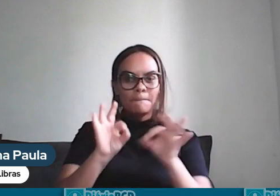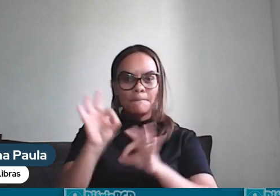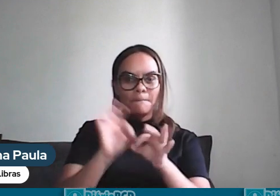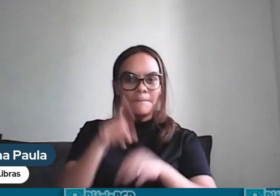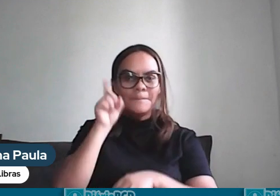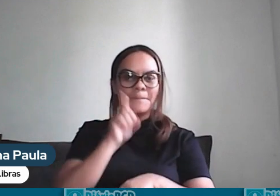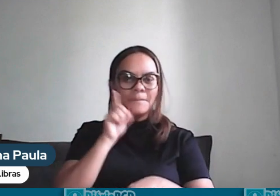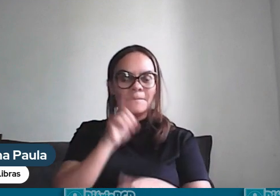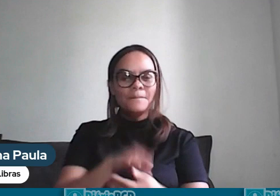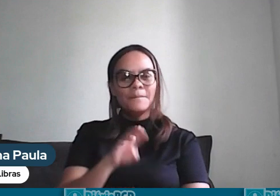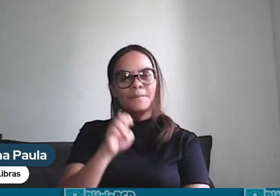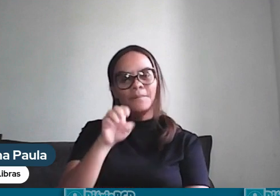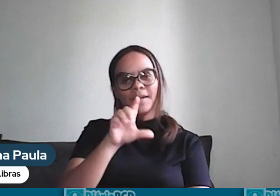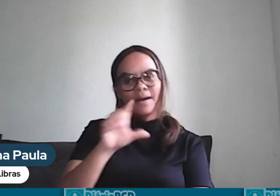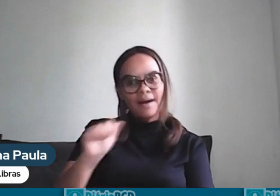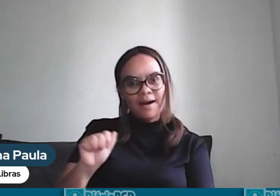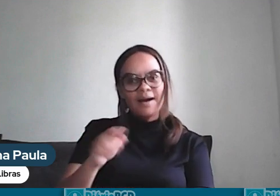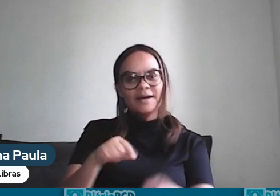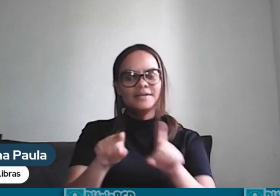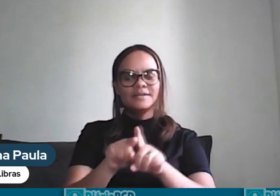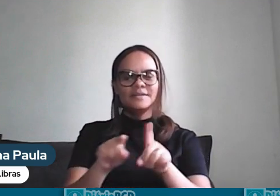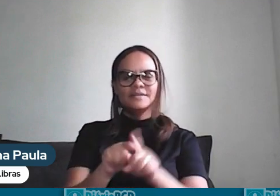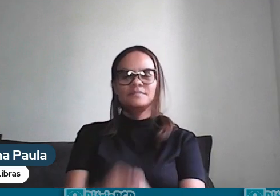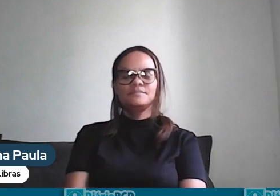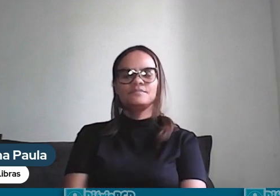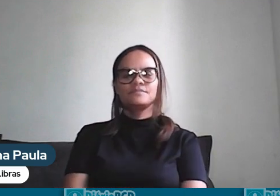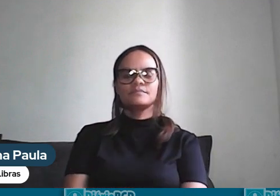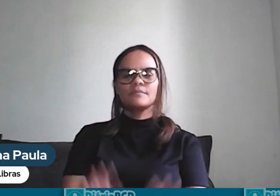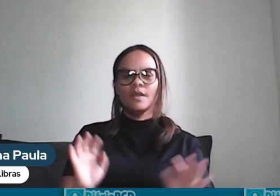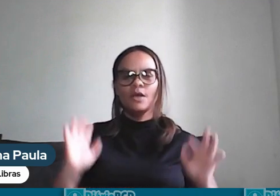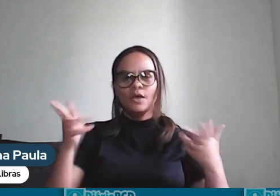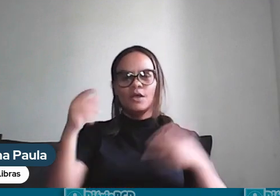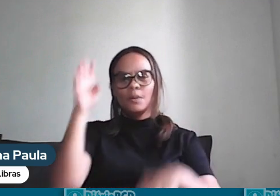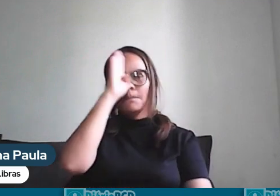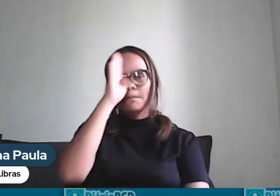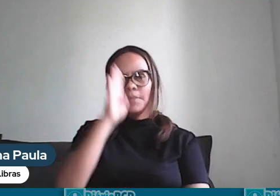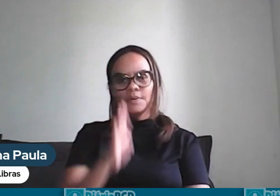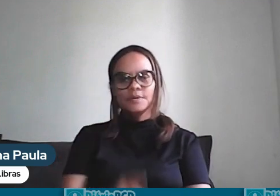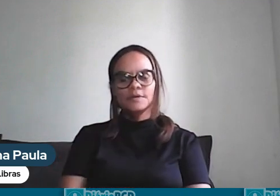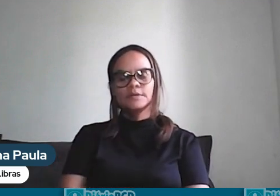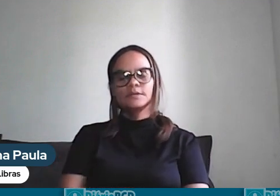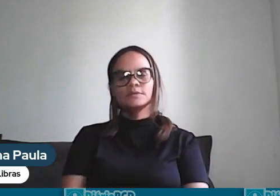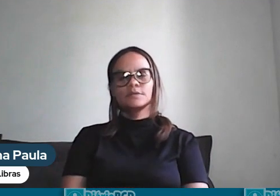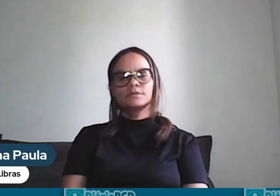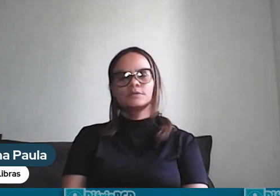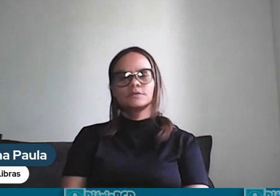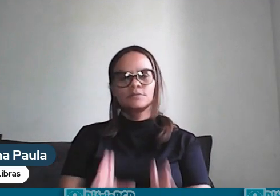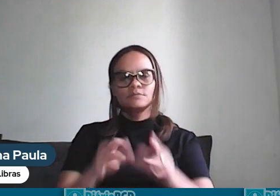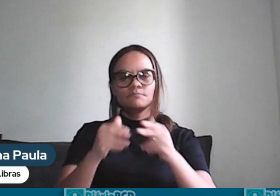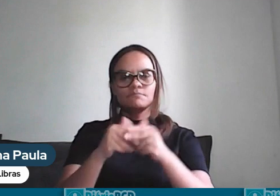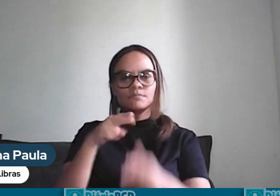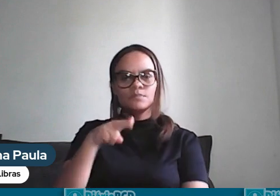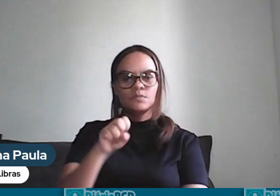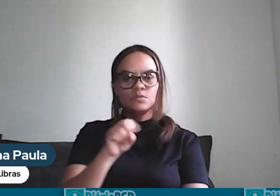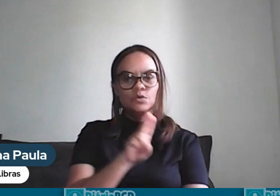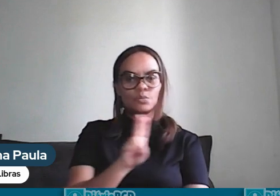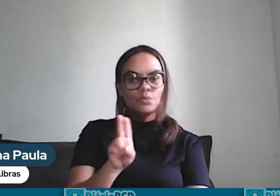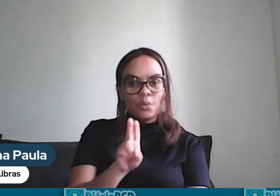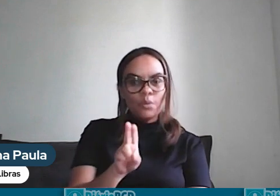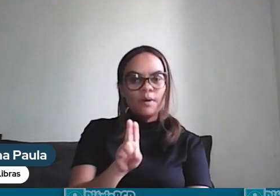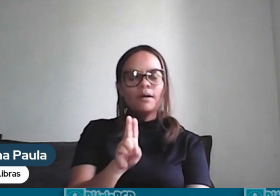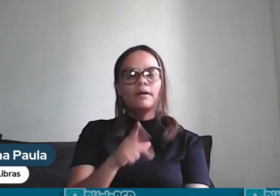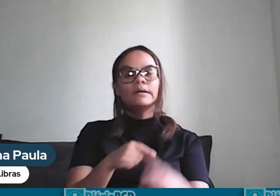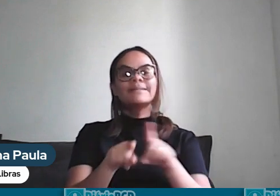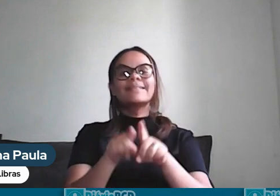da OEA, e também de vários eventos do brasileiros, Convenção da ONU. Ela